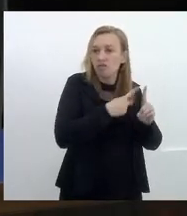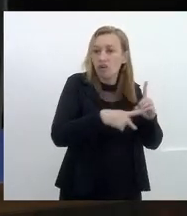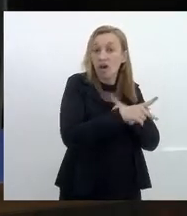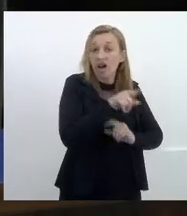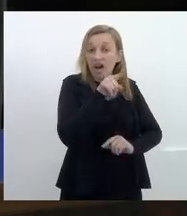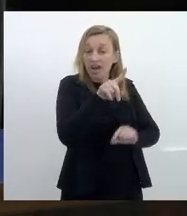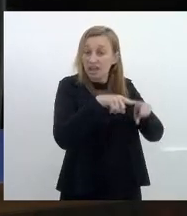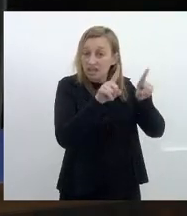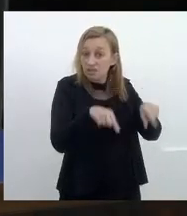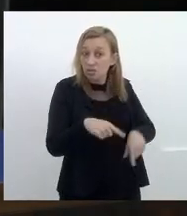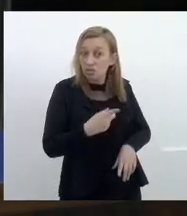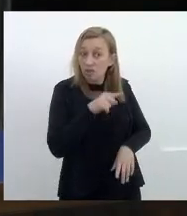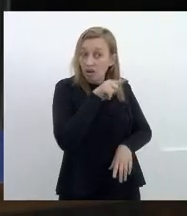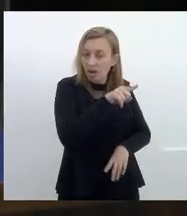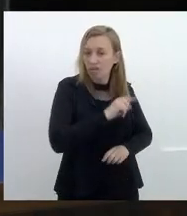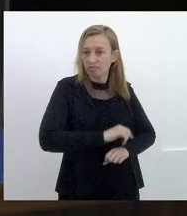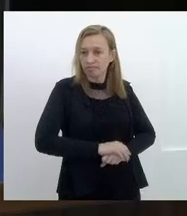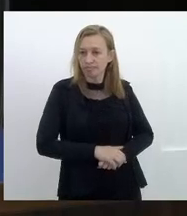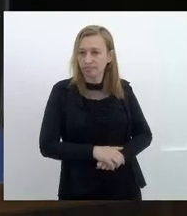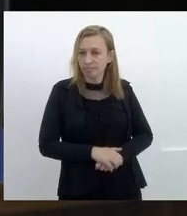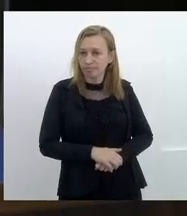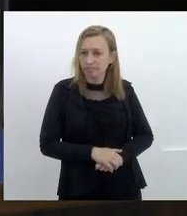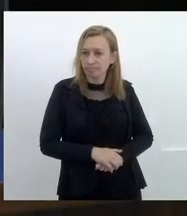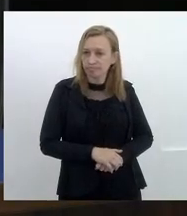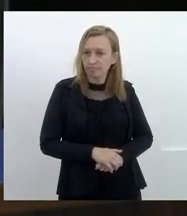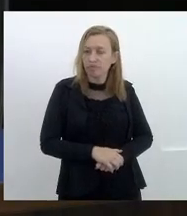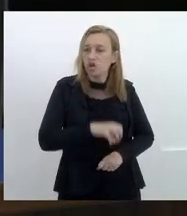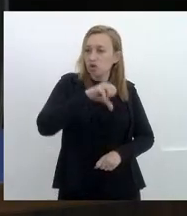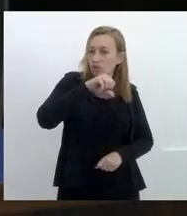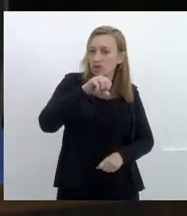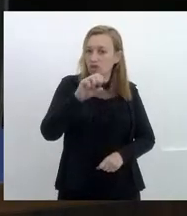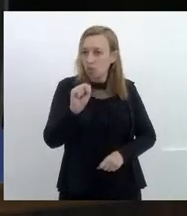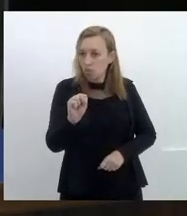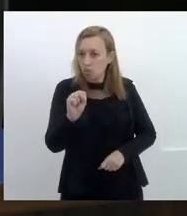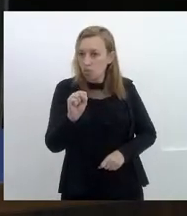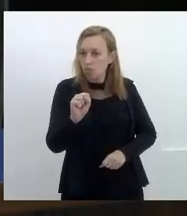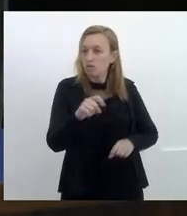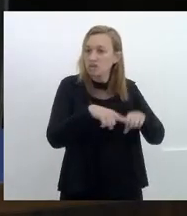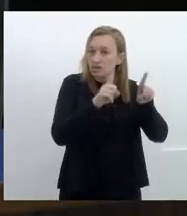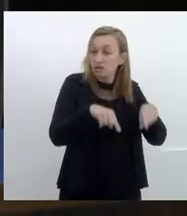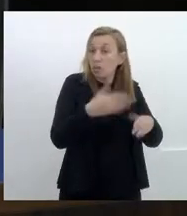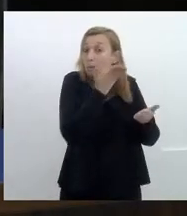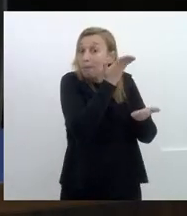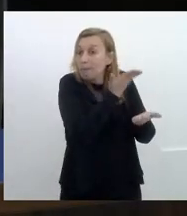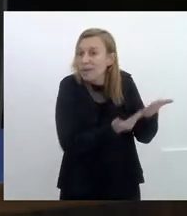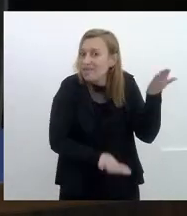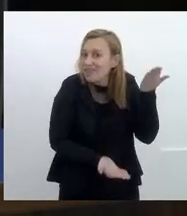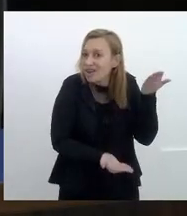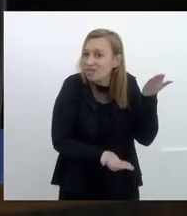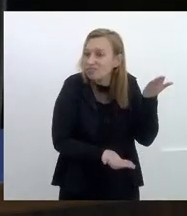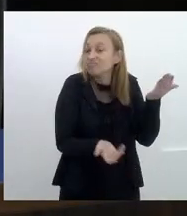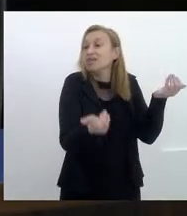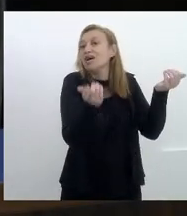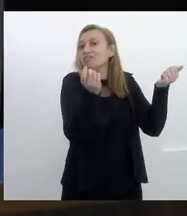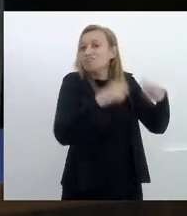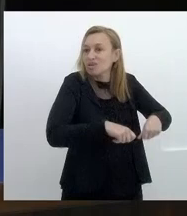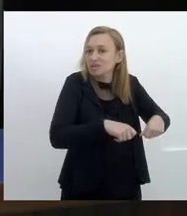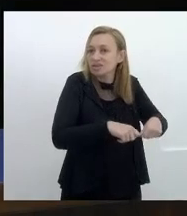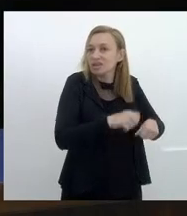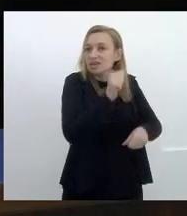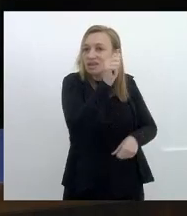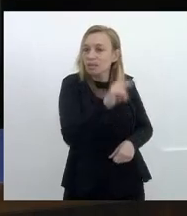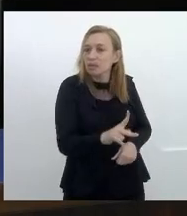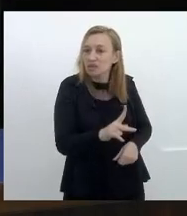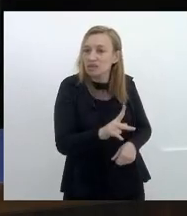aqueles servidores que lá estavam E é em 98 os servidores perderam a possibilidade de se